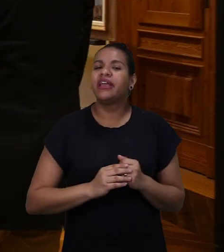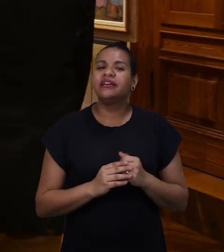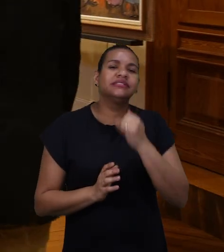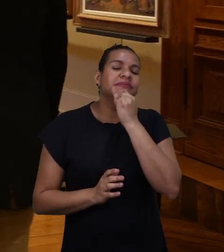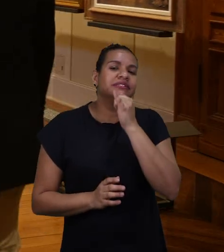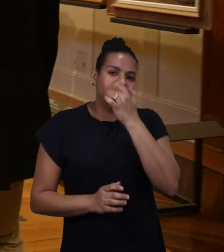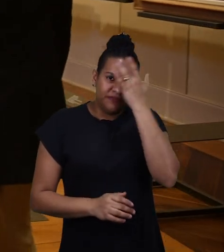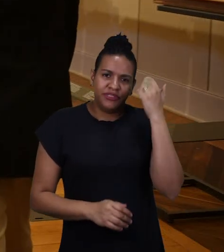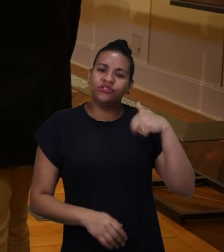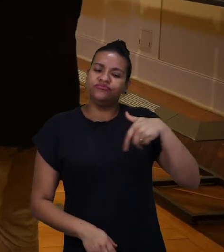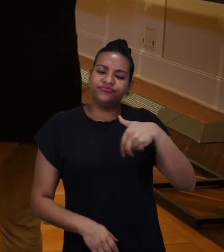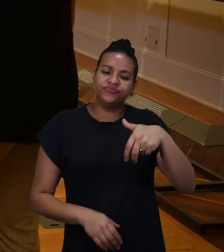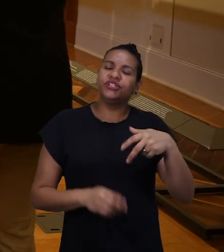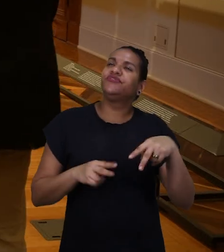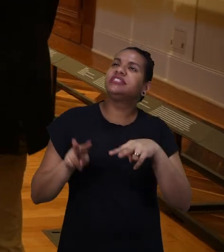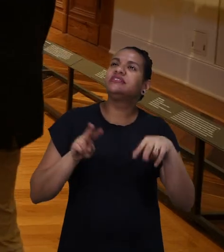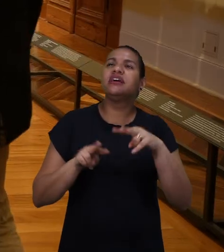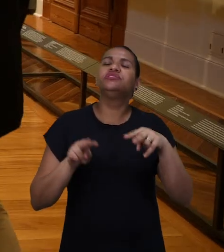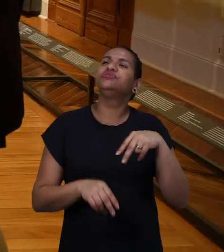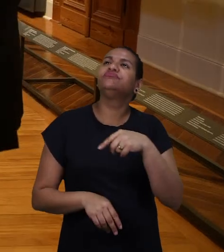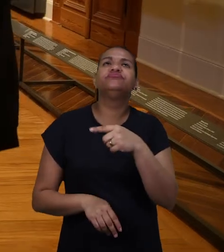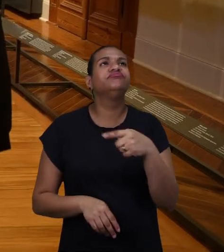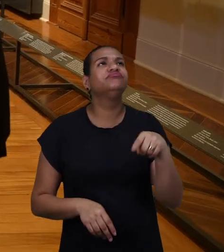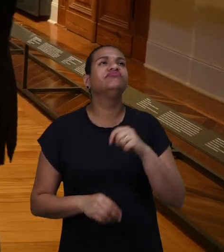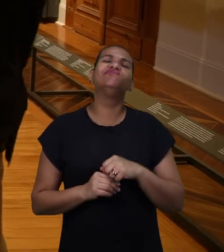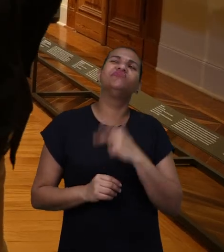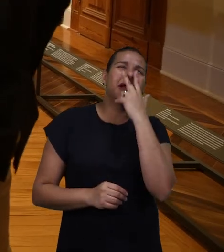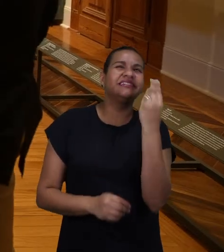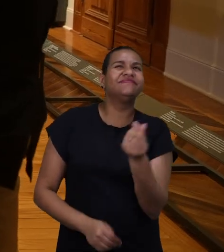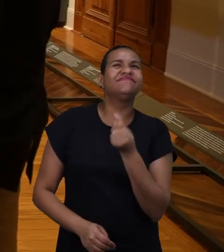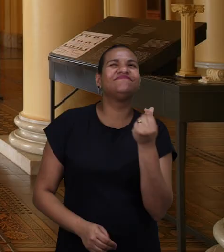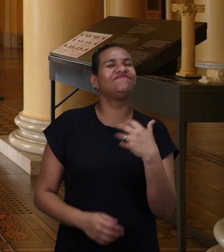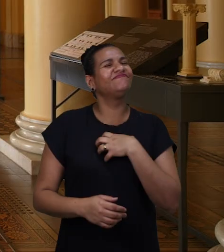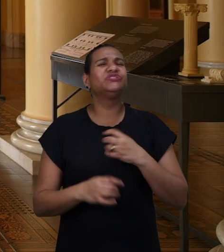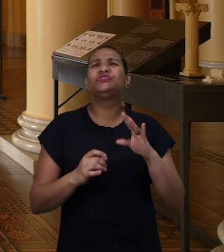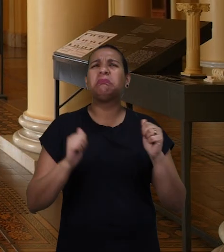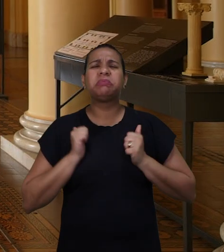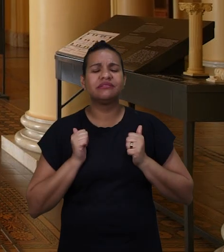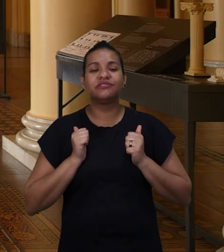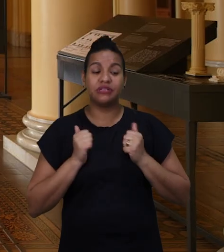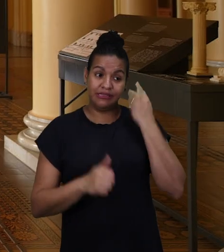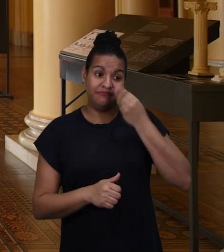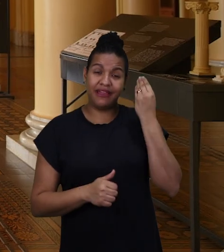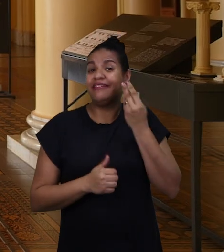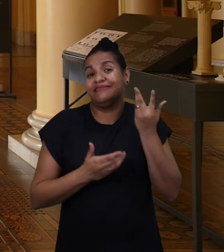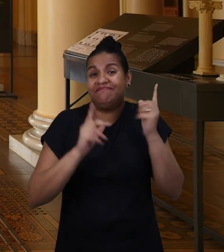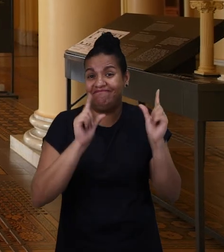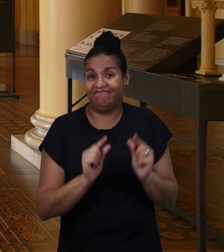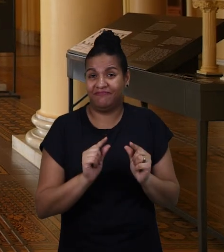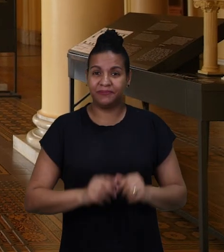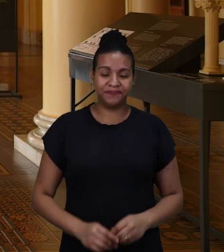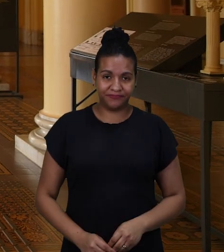lugar passivo para o visitante, a experiência nessa instituição vai ser menor. Paulo César é branco de cabelos